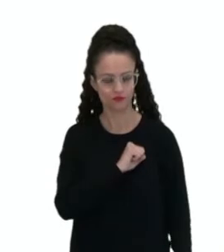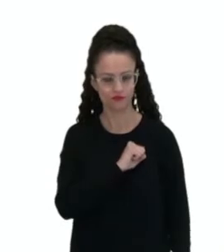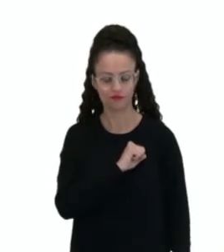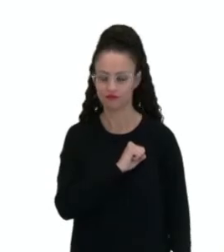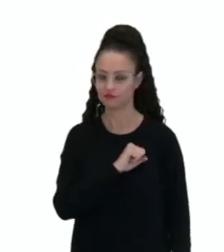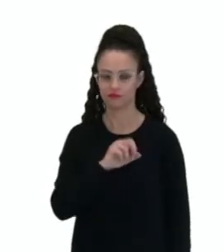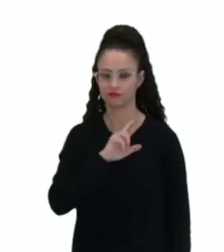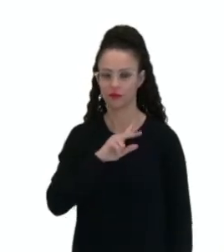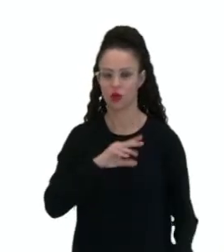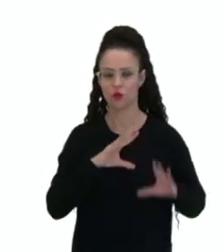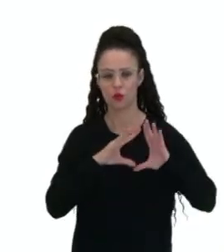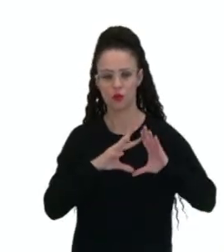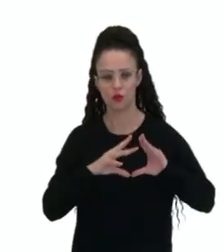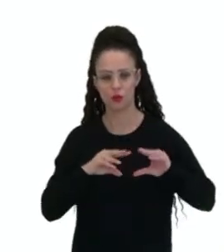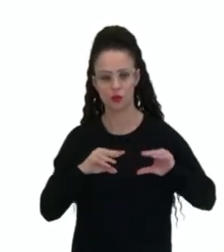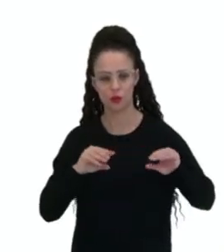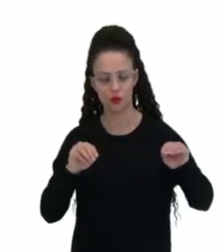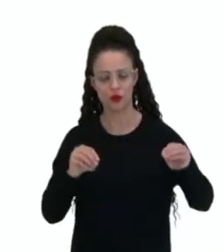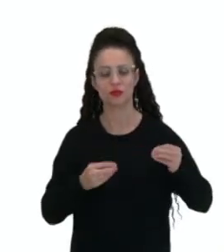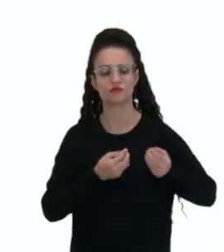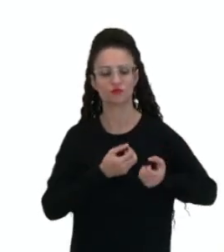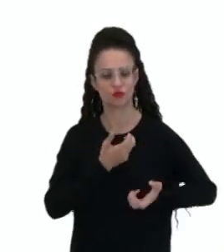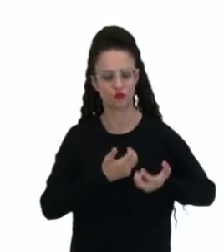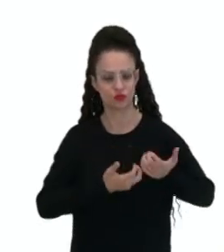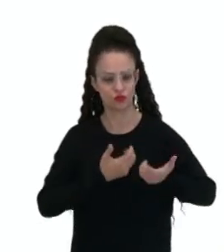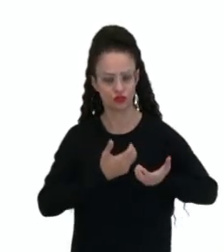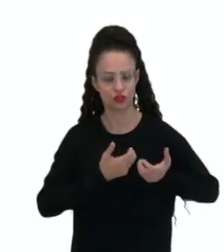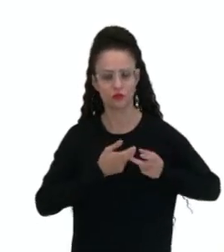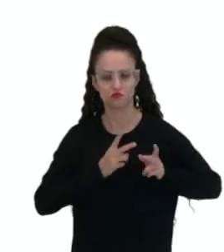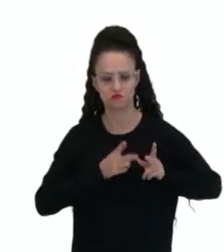seja imortal, posto que é chama,